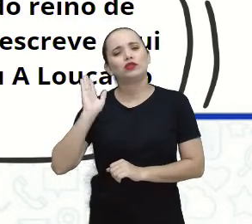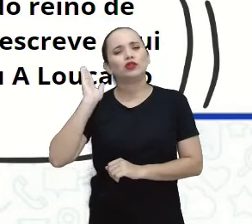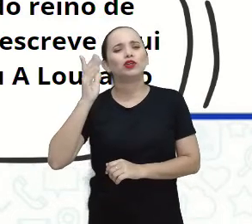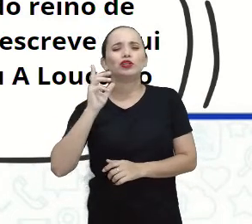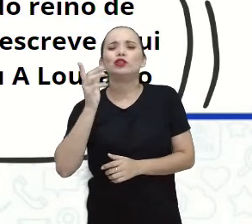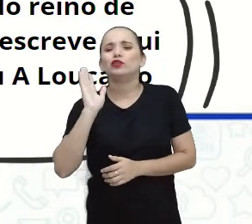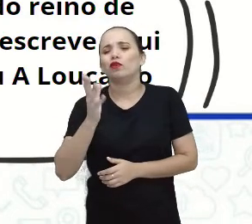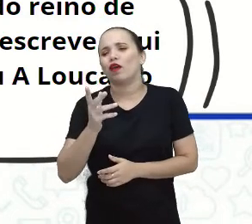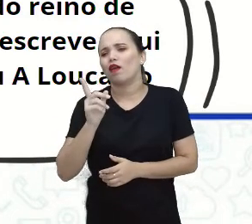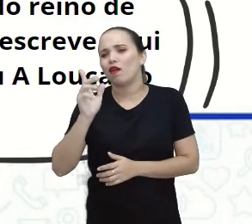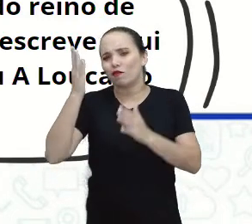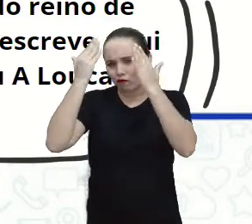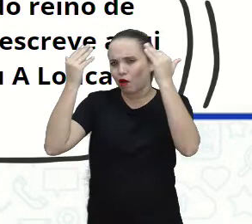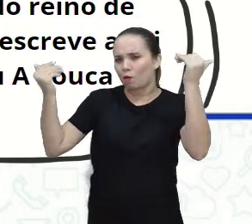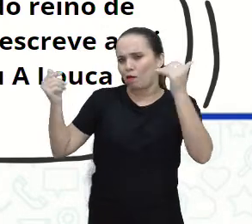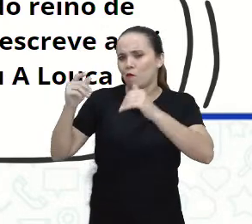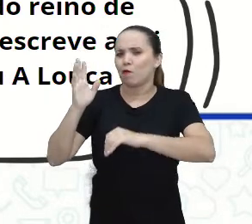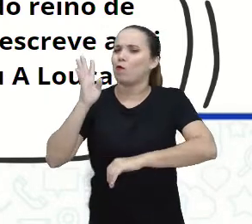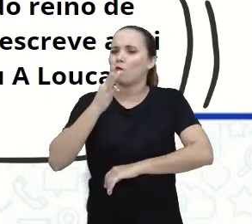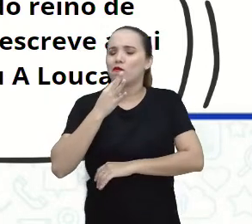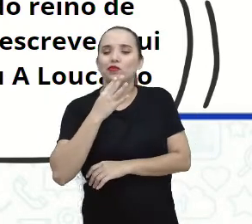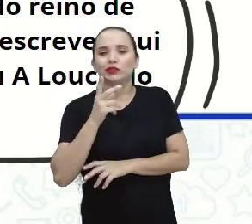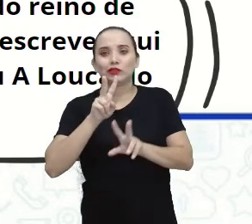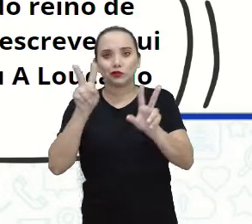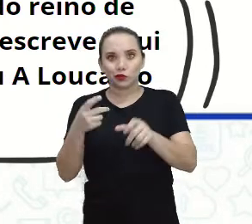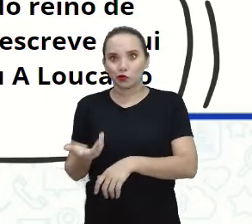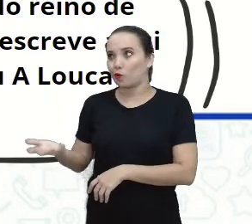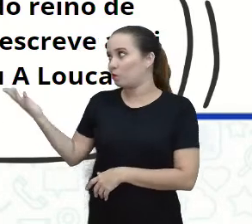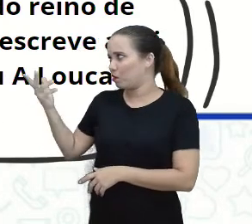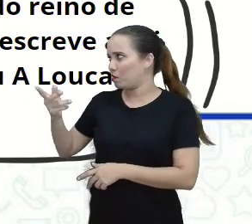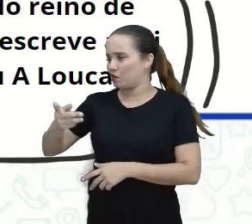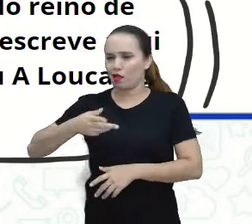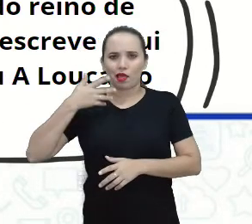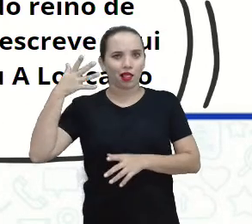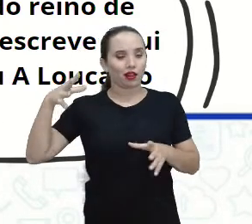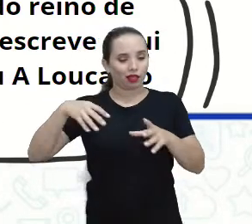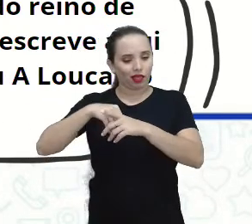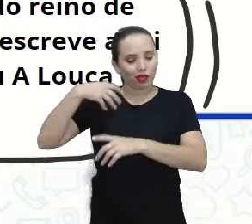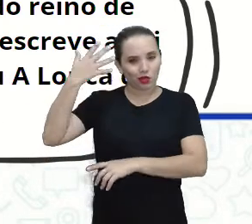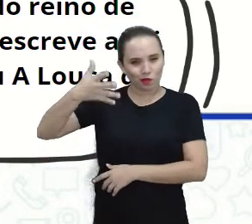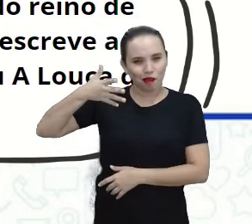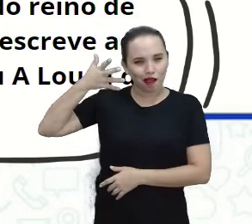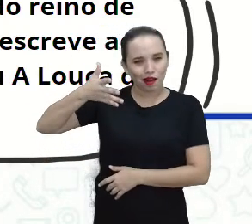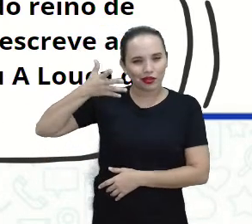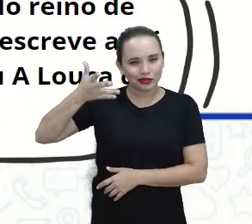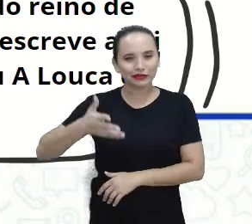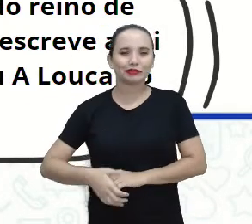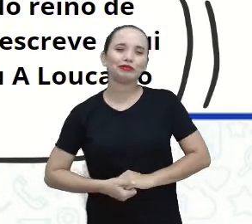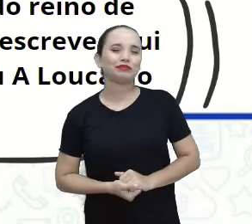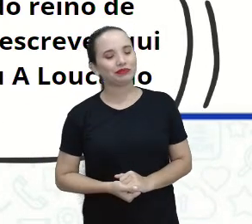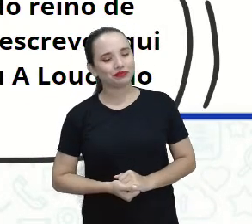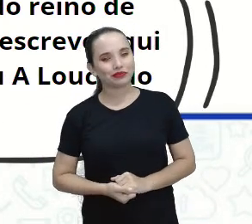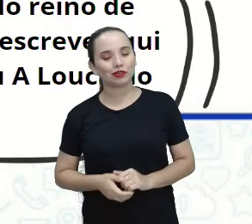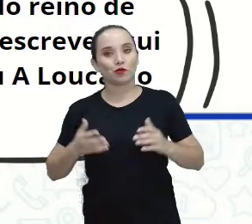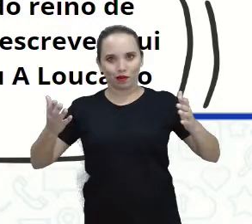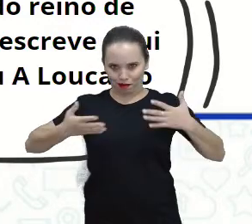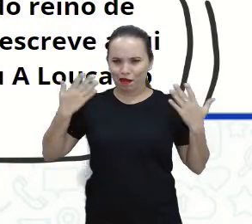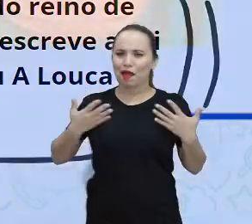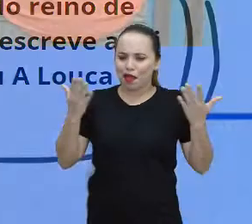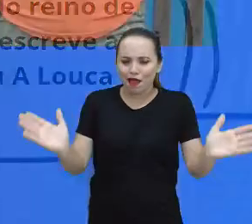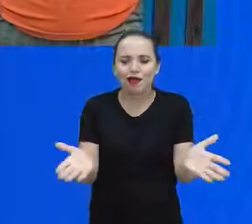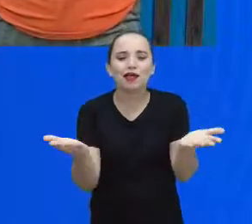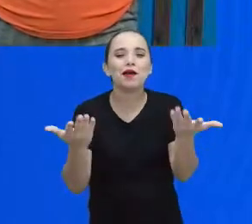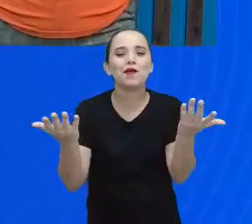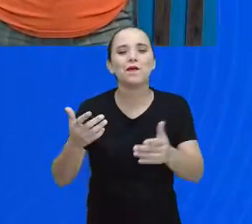que ele falava, assim, não dos textos escritos dele, mas das coisas que ele falava nas palestras para divertir mesmo, porque